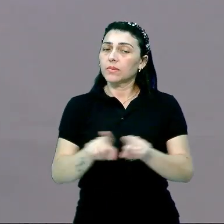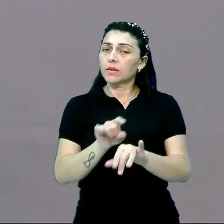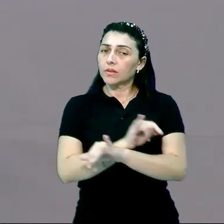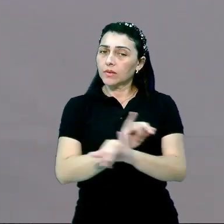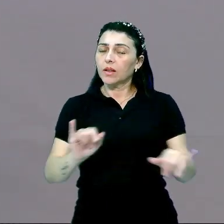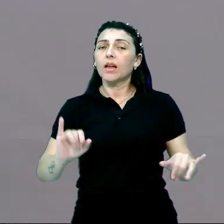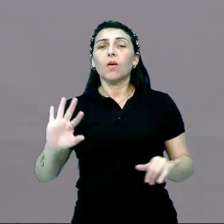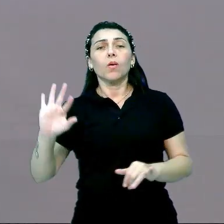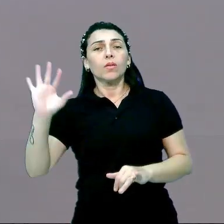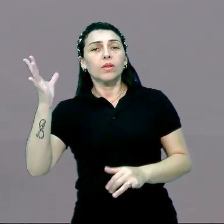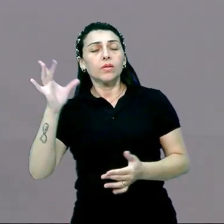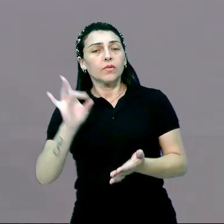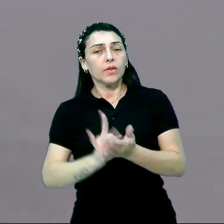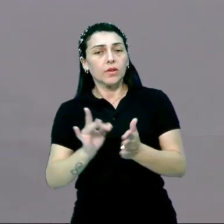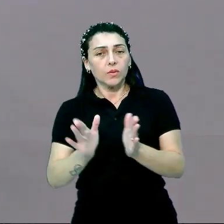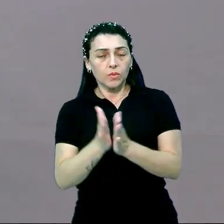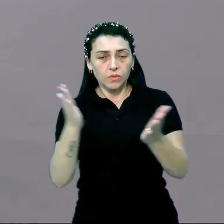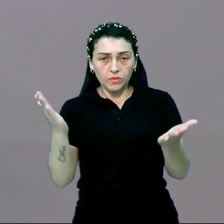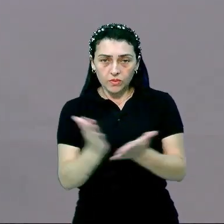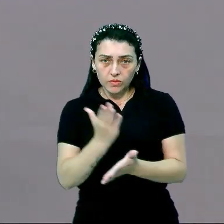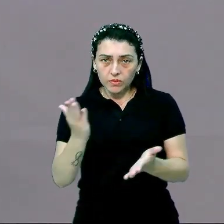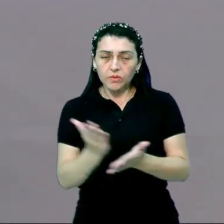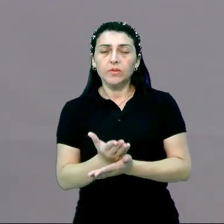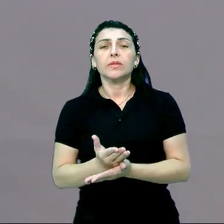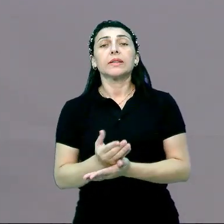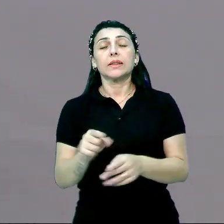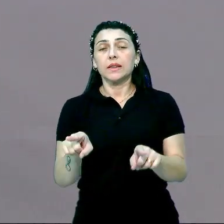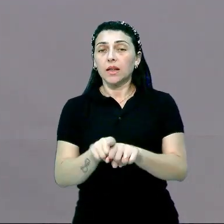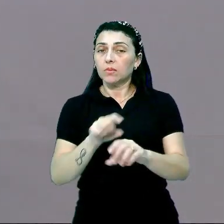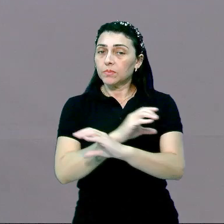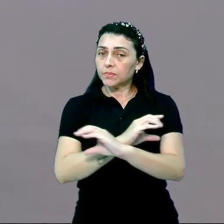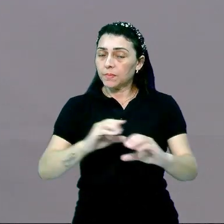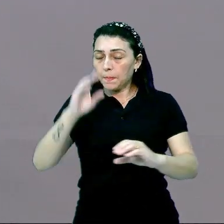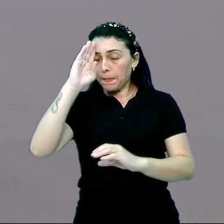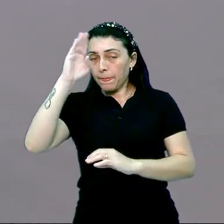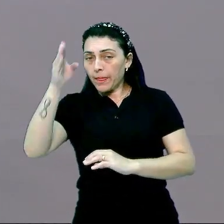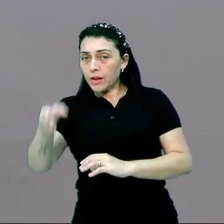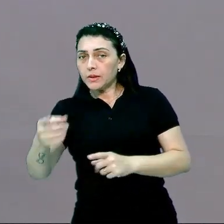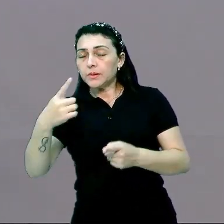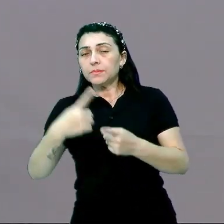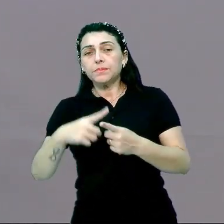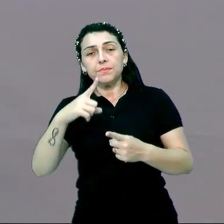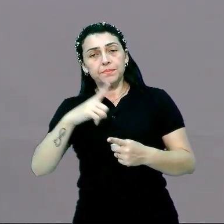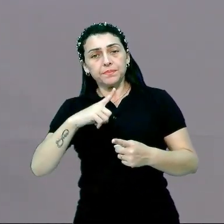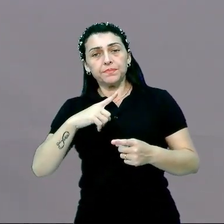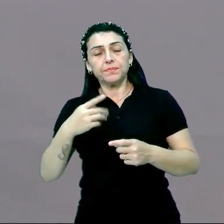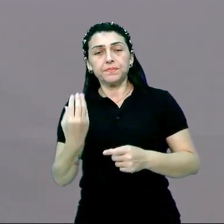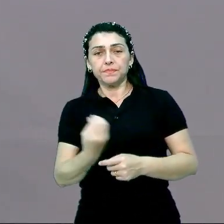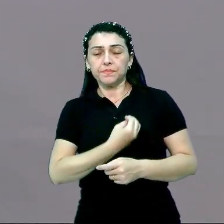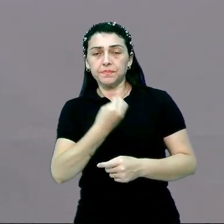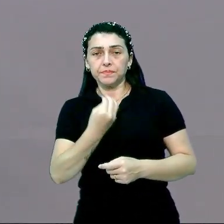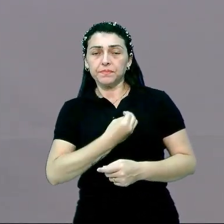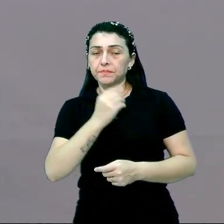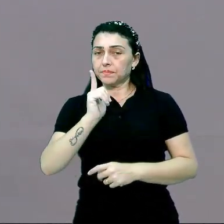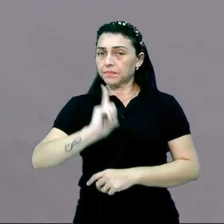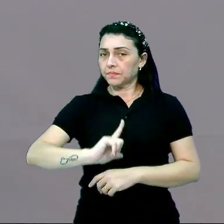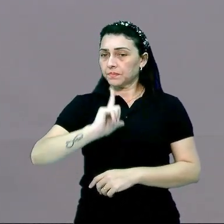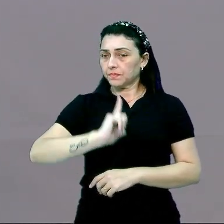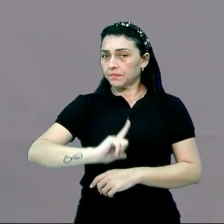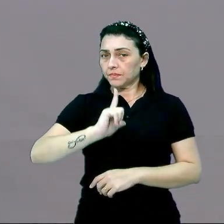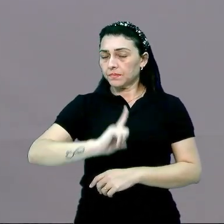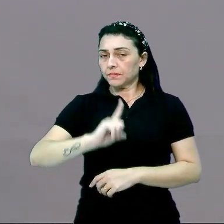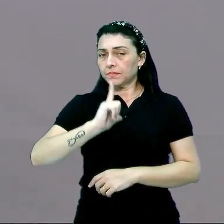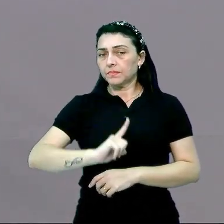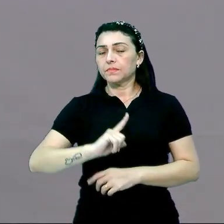fatos reais, os livros são fatos confiáveis também, principalmente porque nós temos aí a presença da literatura, que